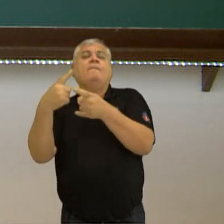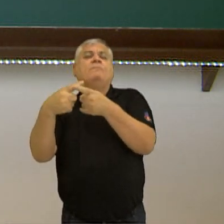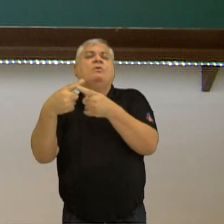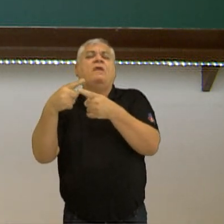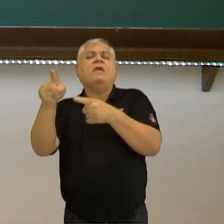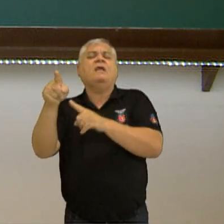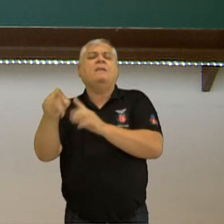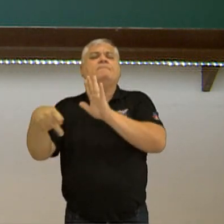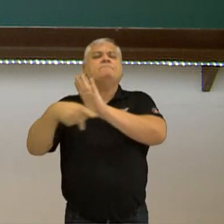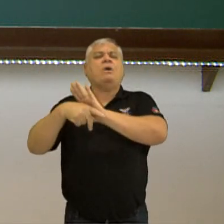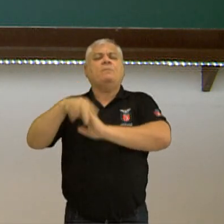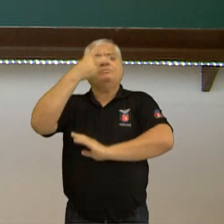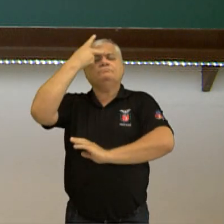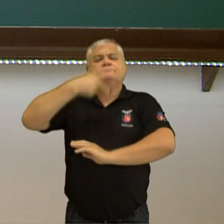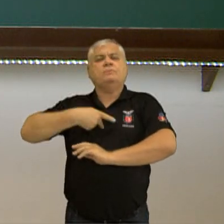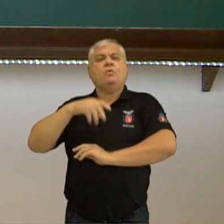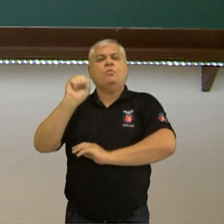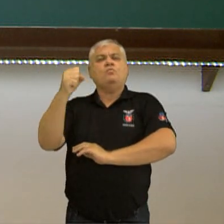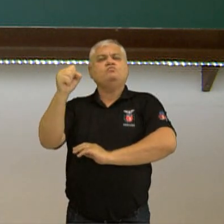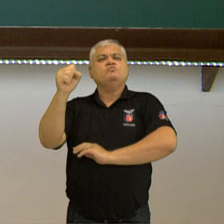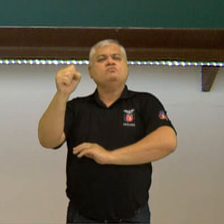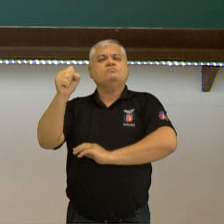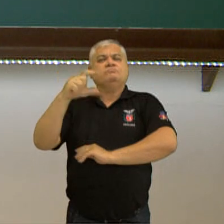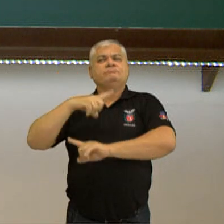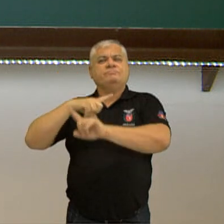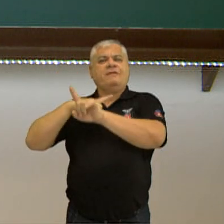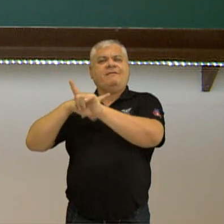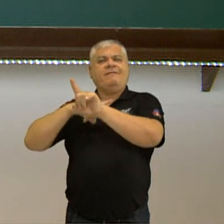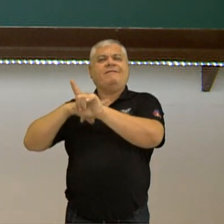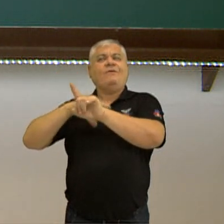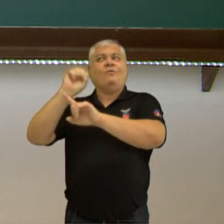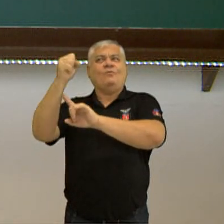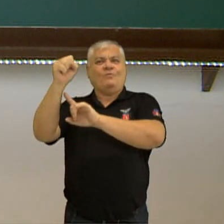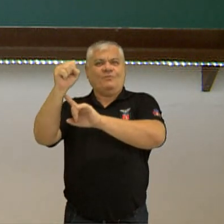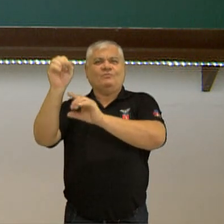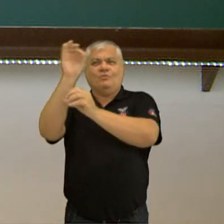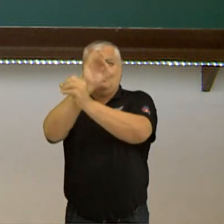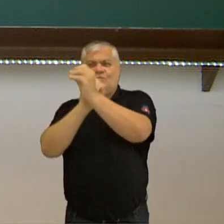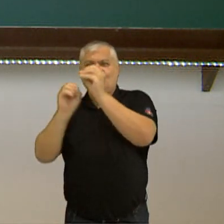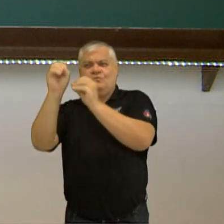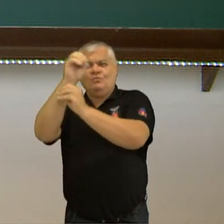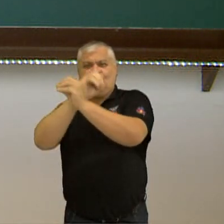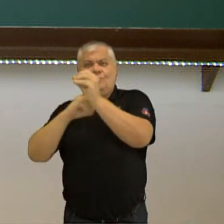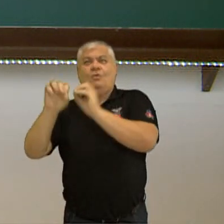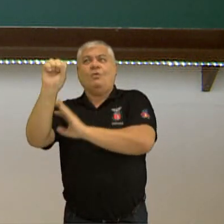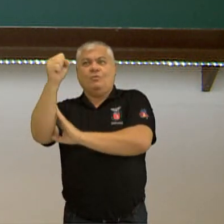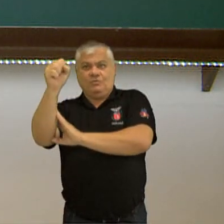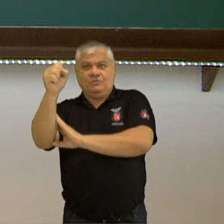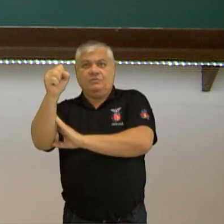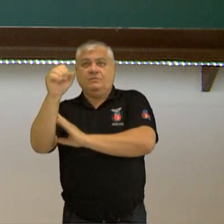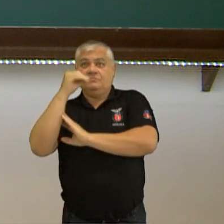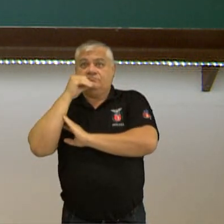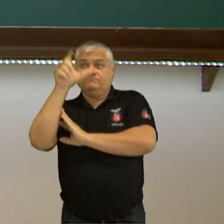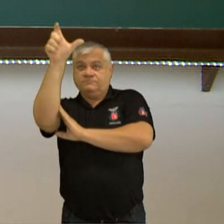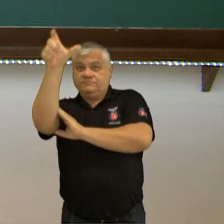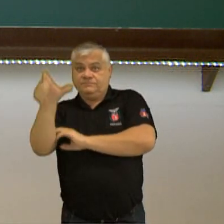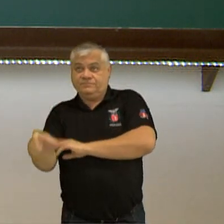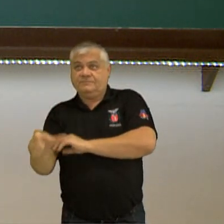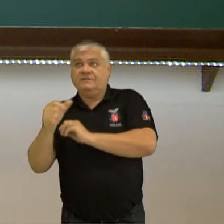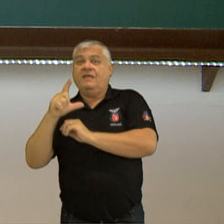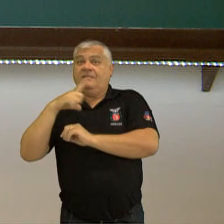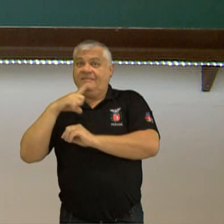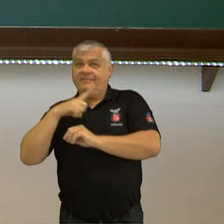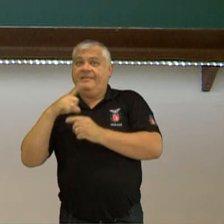8 elétrons na última camada, né? Lá no grupo dos gases nobres, por exemplo, onde eu tenho hélio,